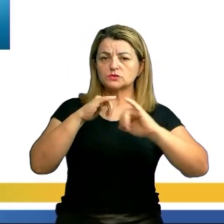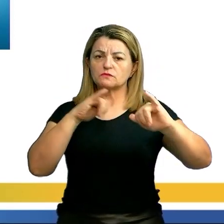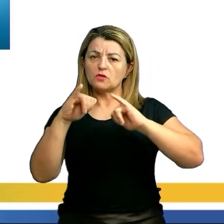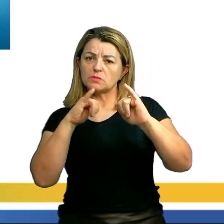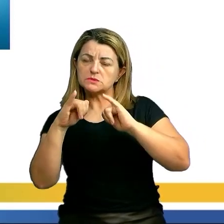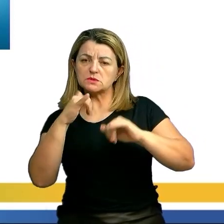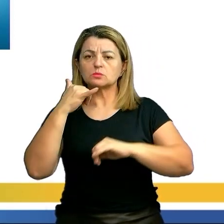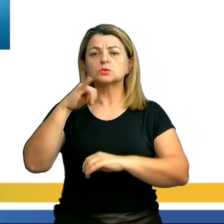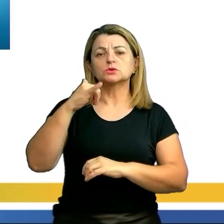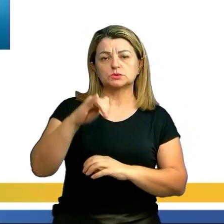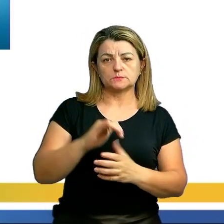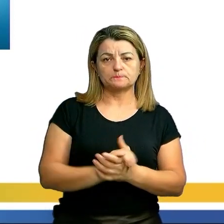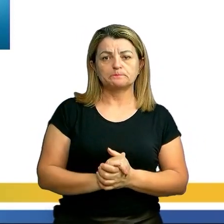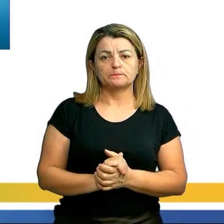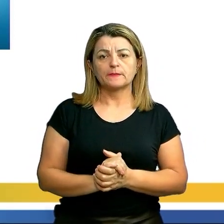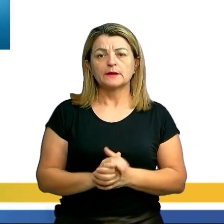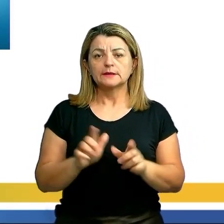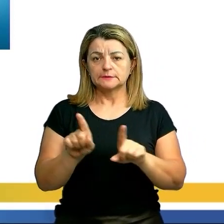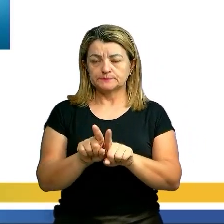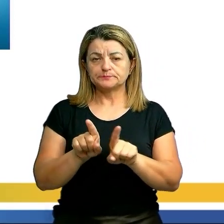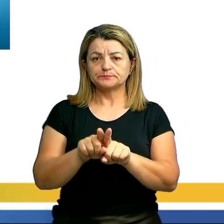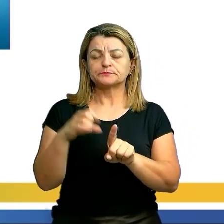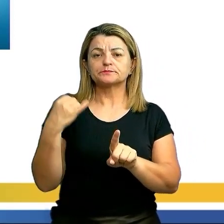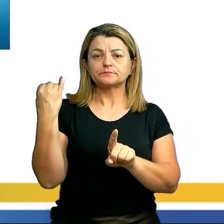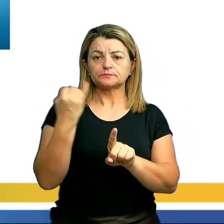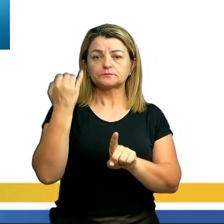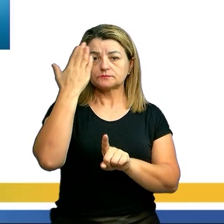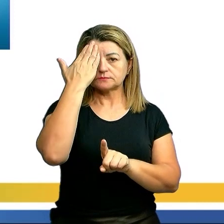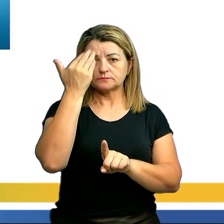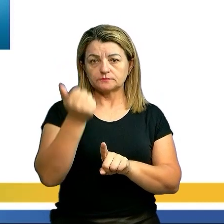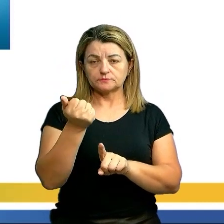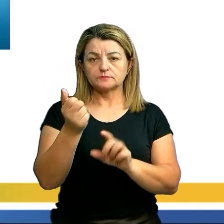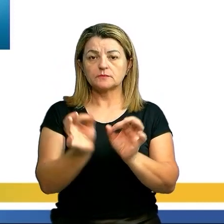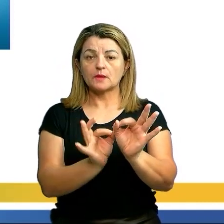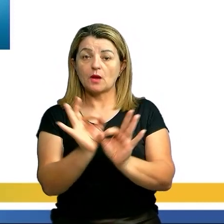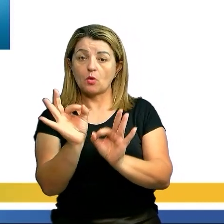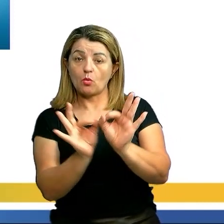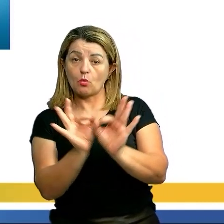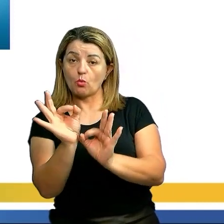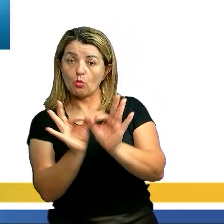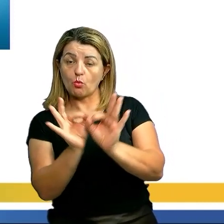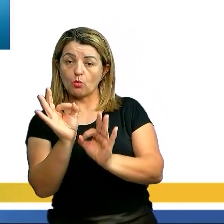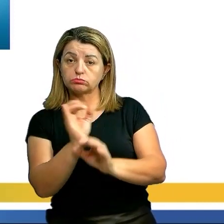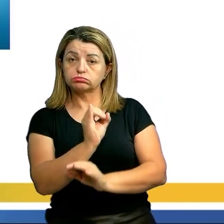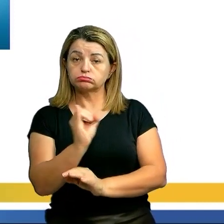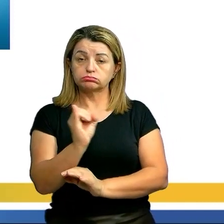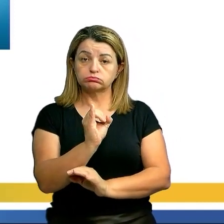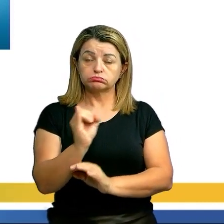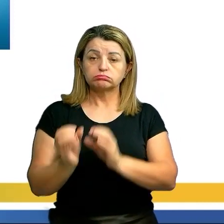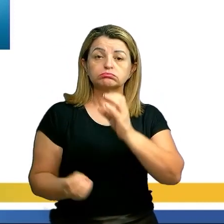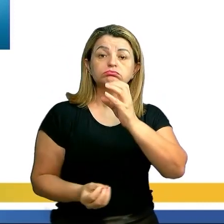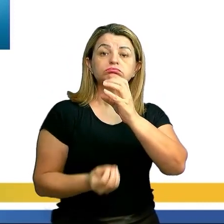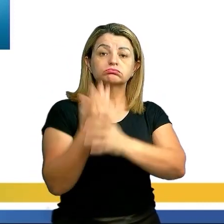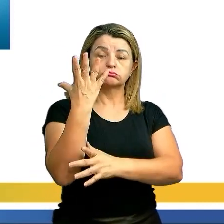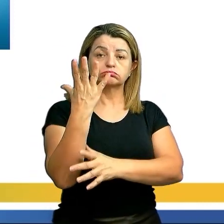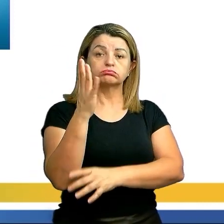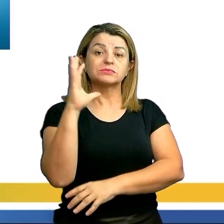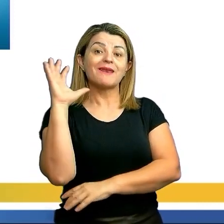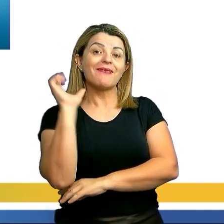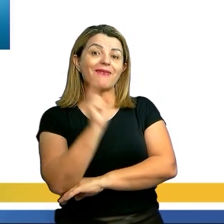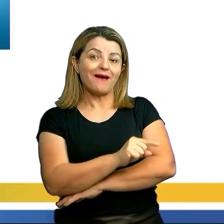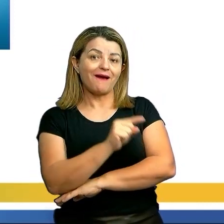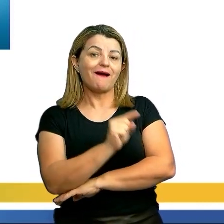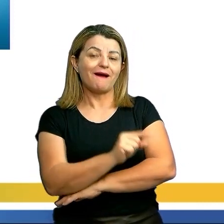verdade? Então é interessante a gente saber que as organizações internacionais elas surgem nesse